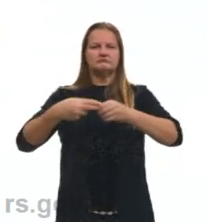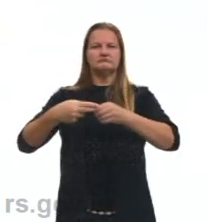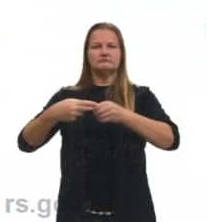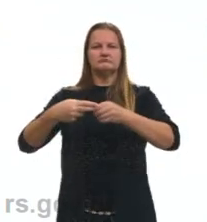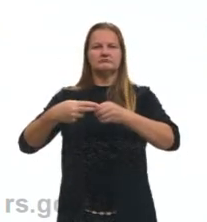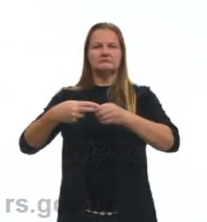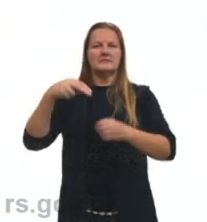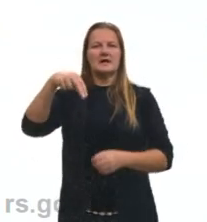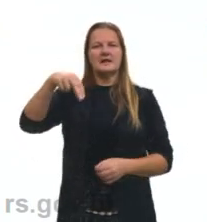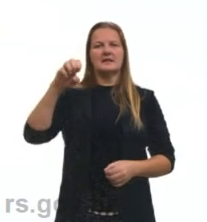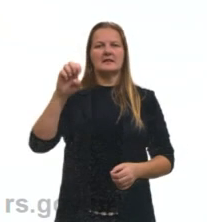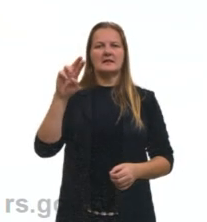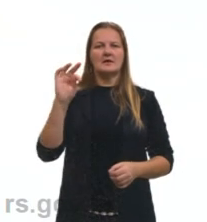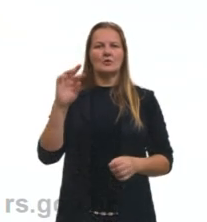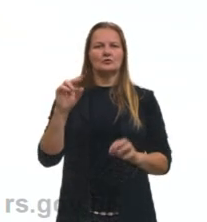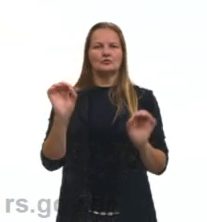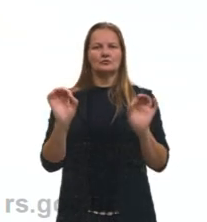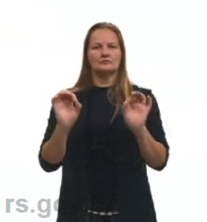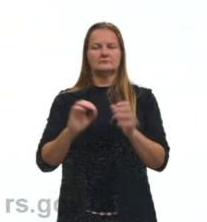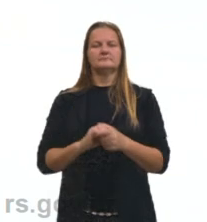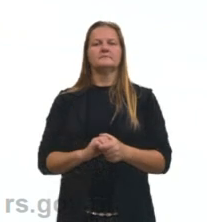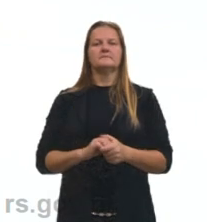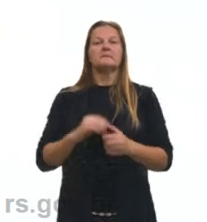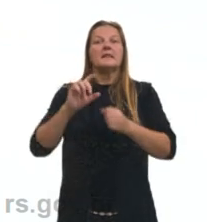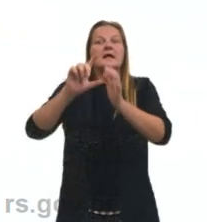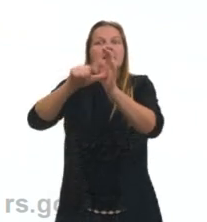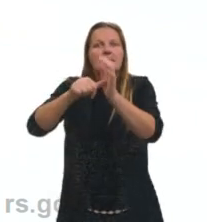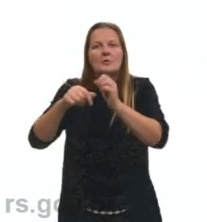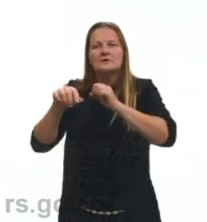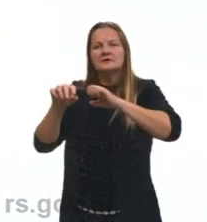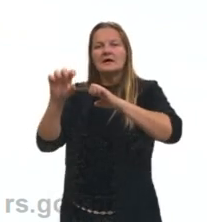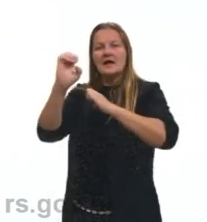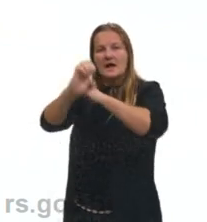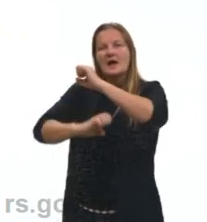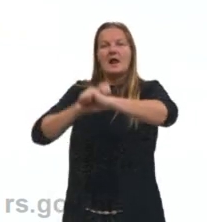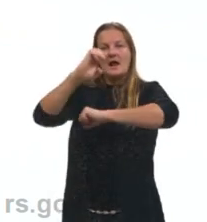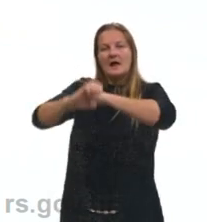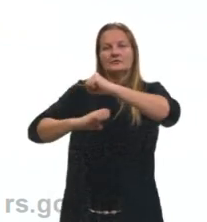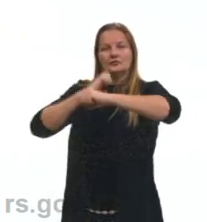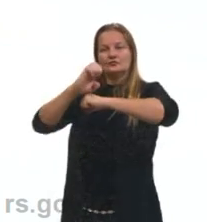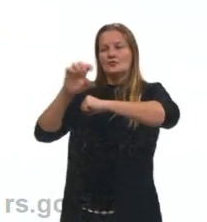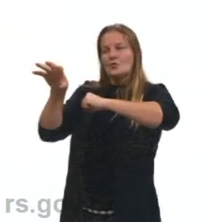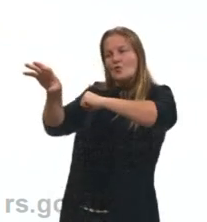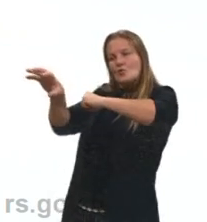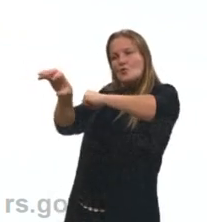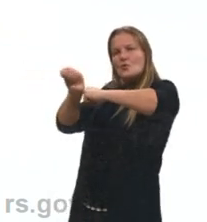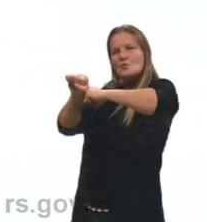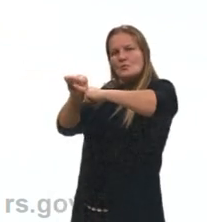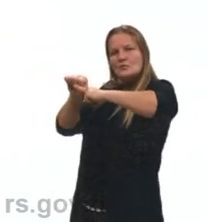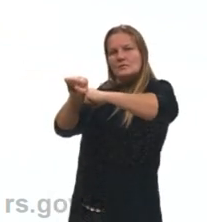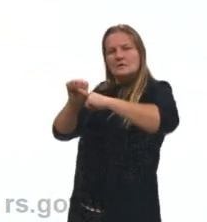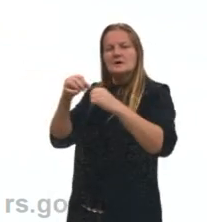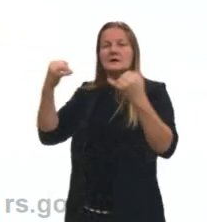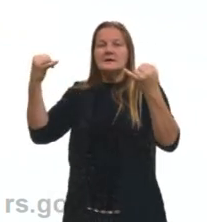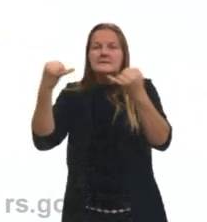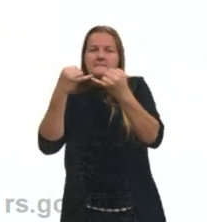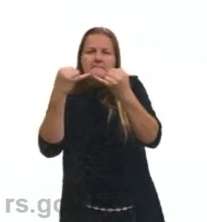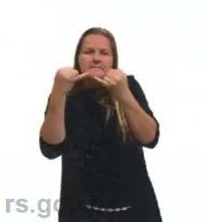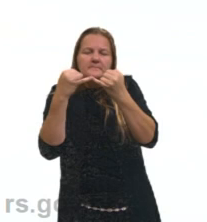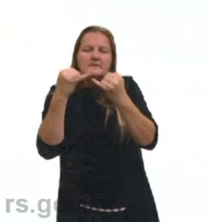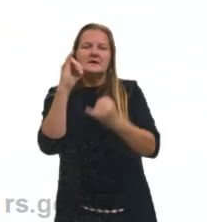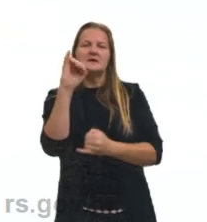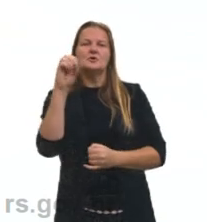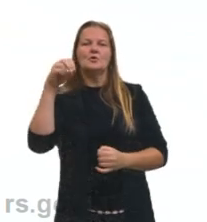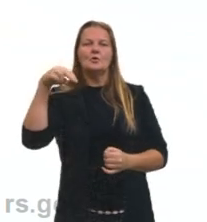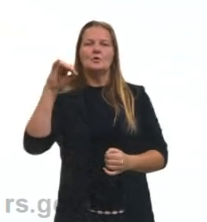fundamental ela após a retirada desse desse elétron do átomo ele é fica horrorizado né se eu tenho